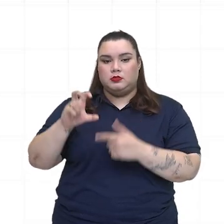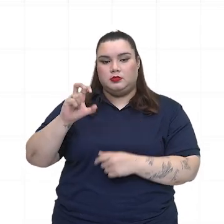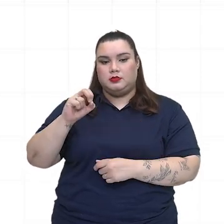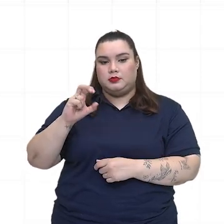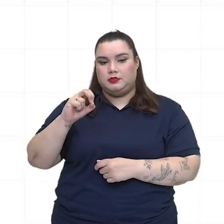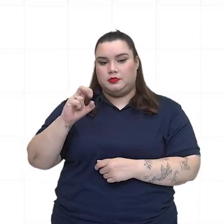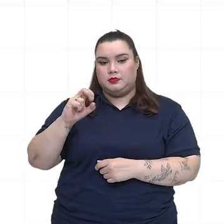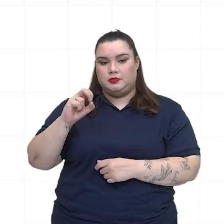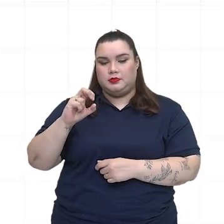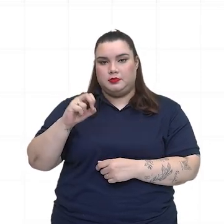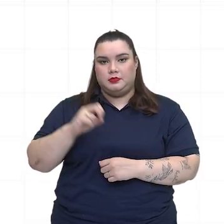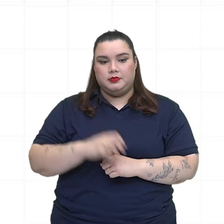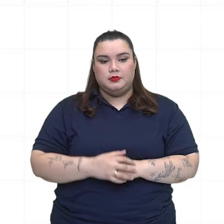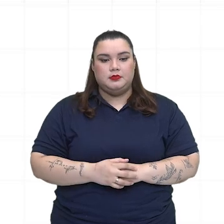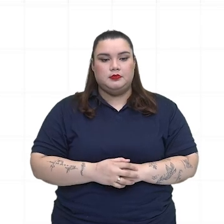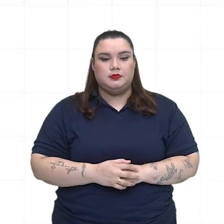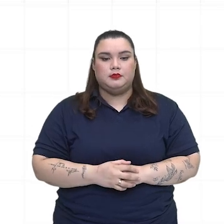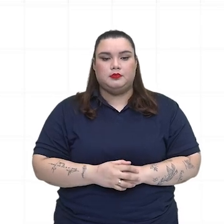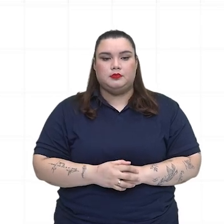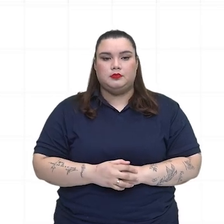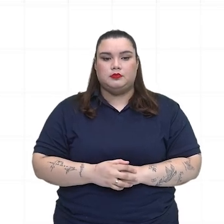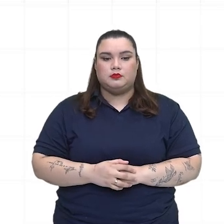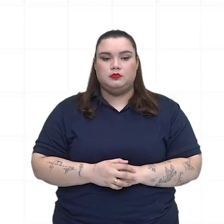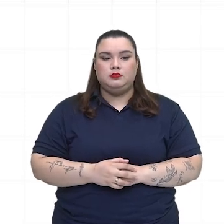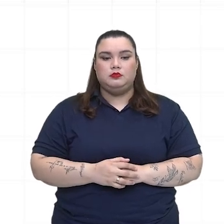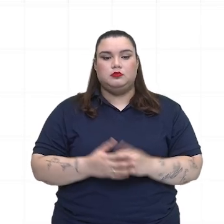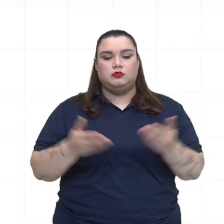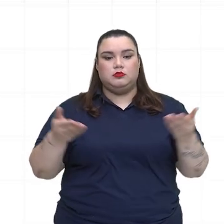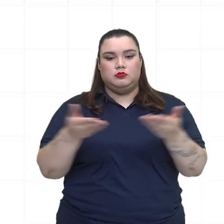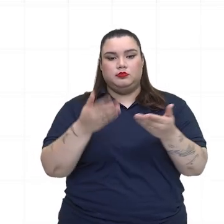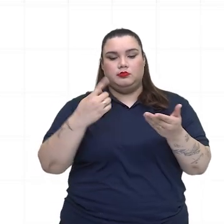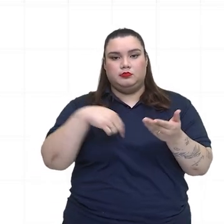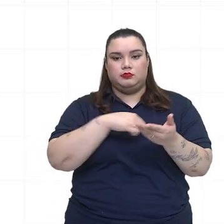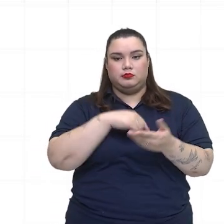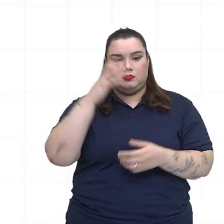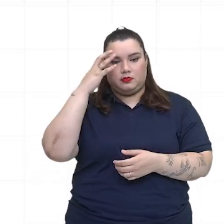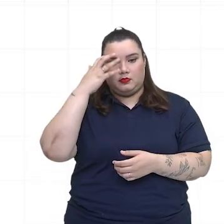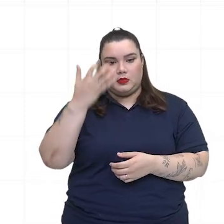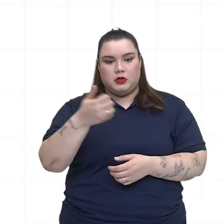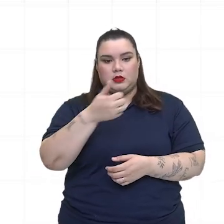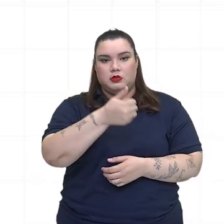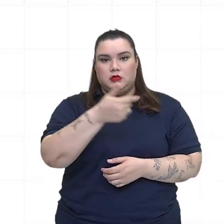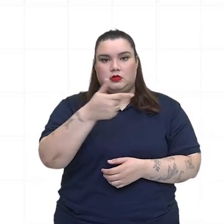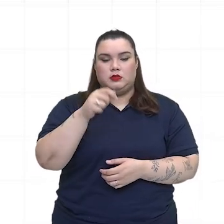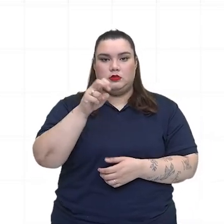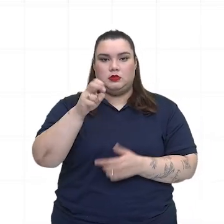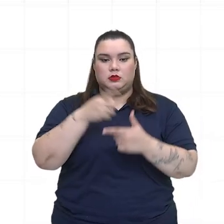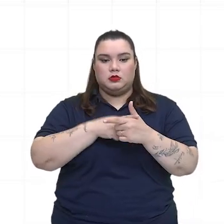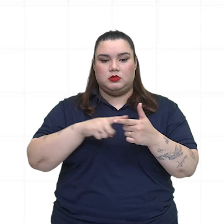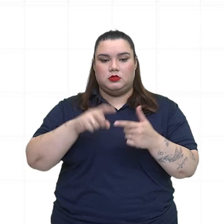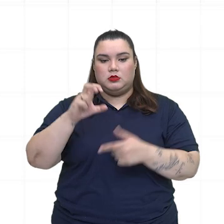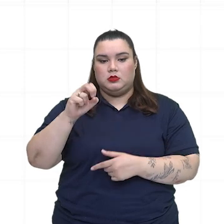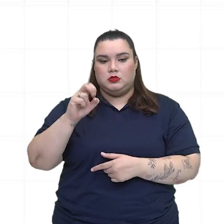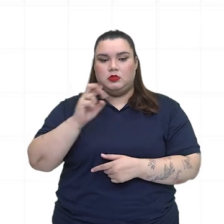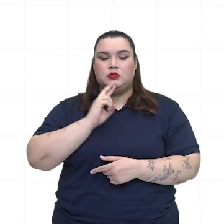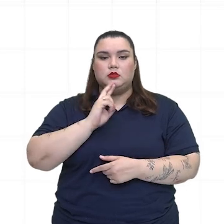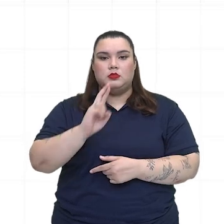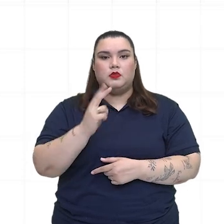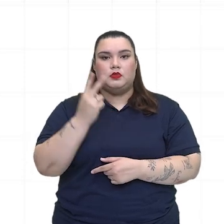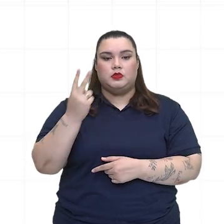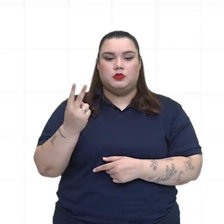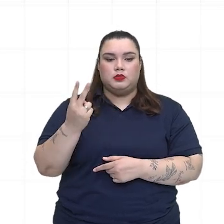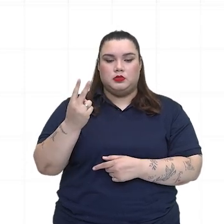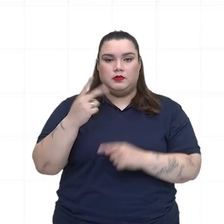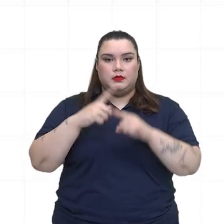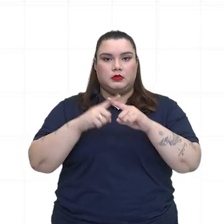por 50. E agora é só a gente resolver. 125 por 50 dá